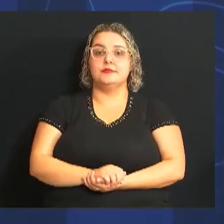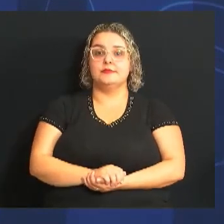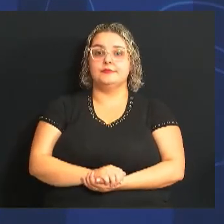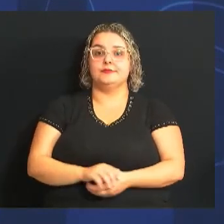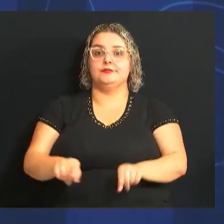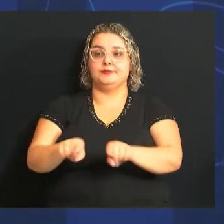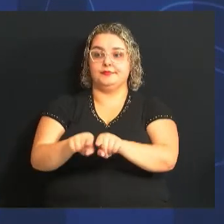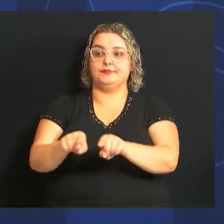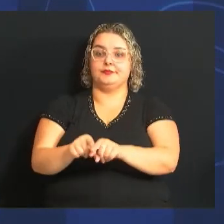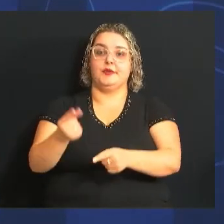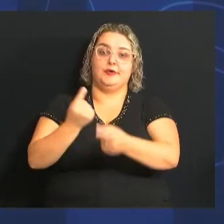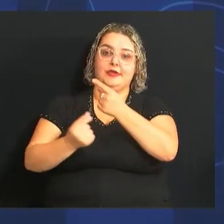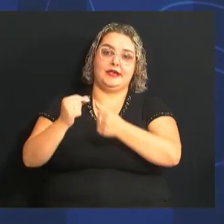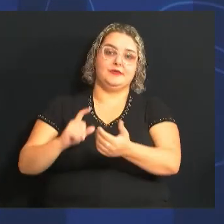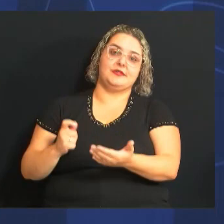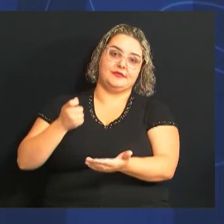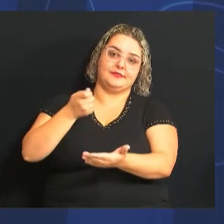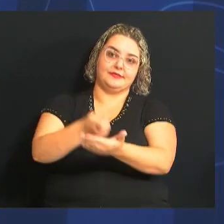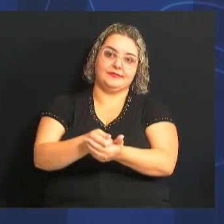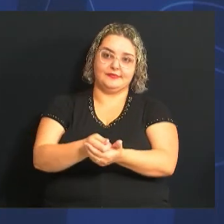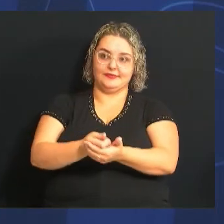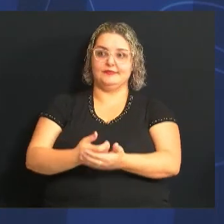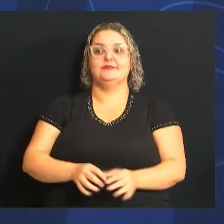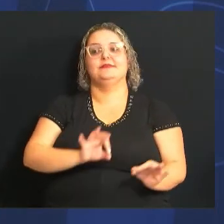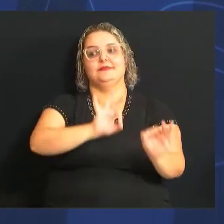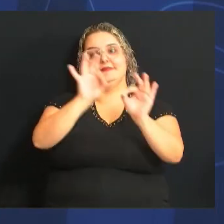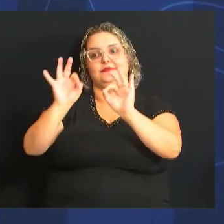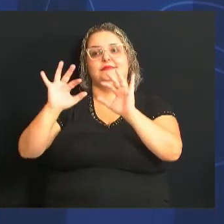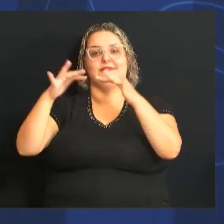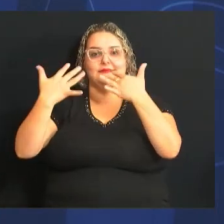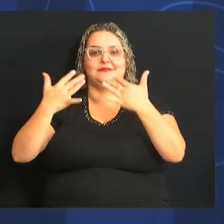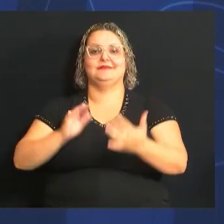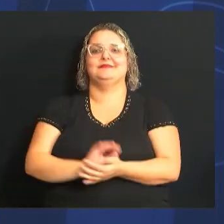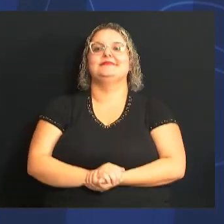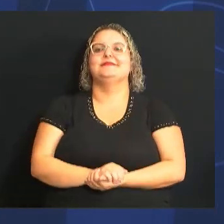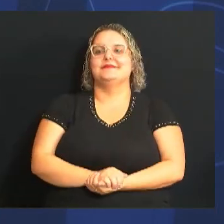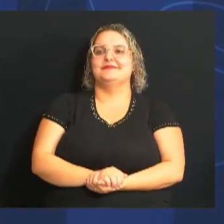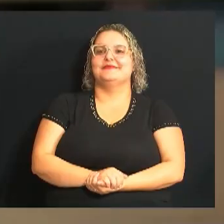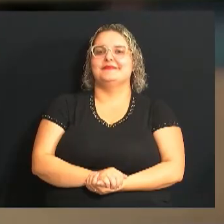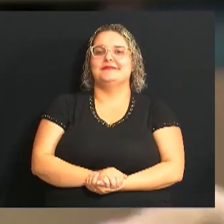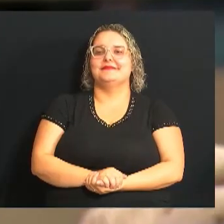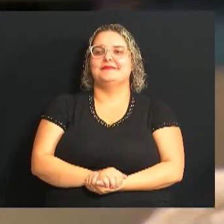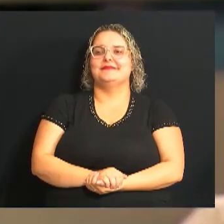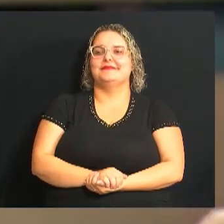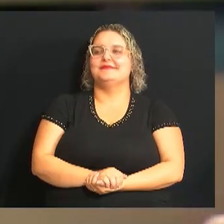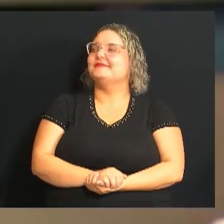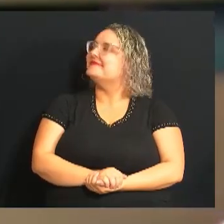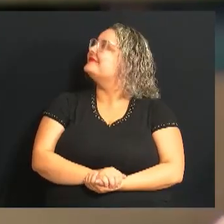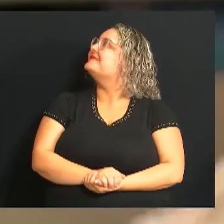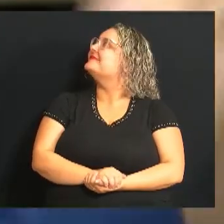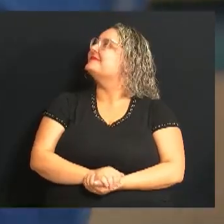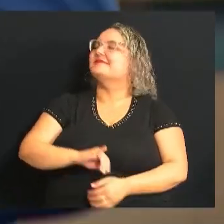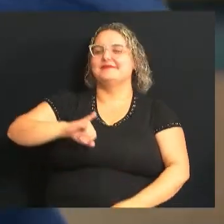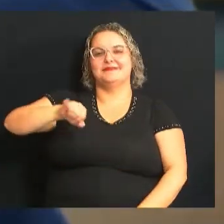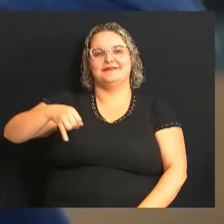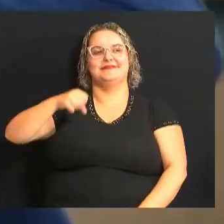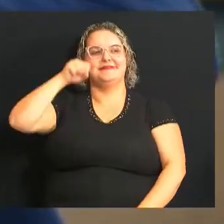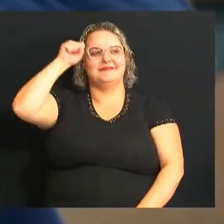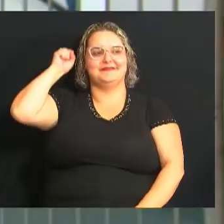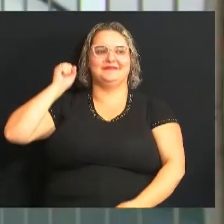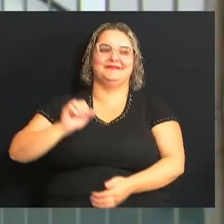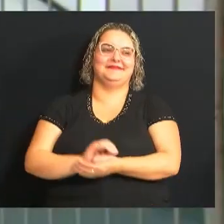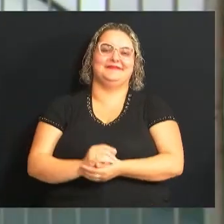emendas impositivas e que você acompanha a partir de agora. O vereador Juscelino da Barbarense